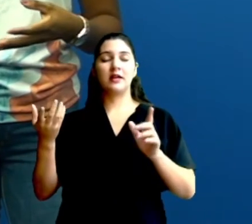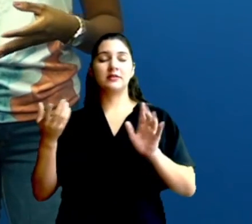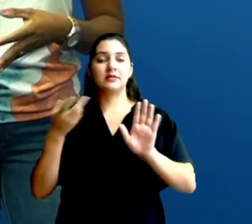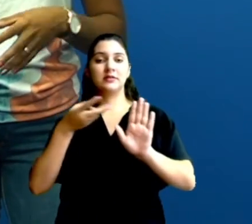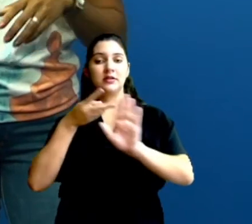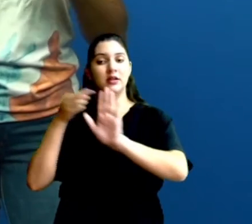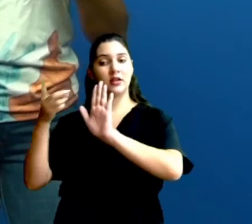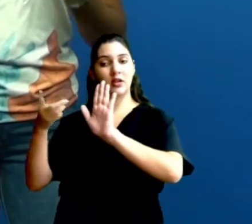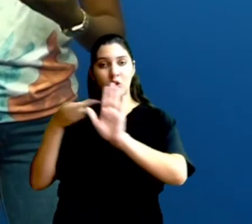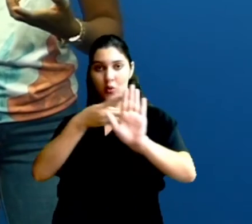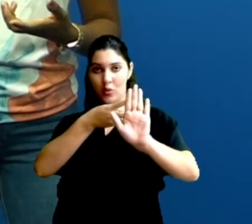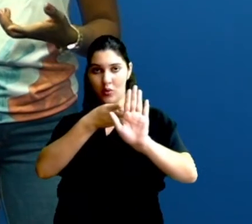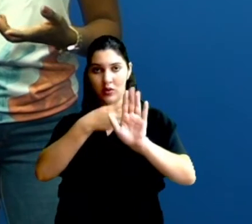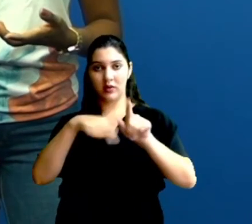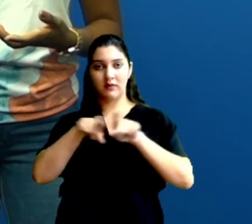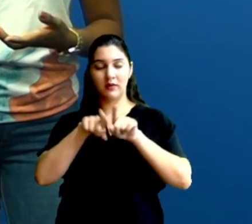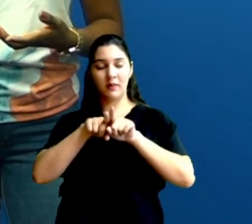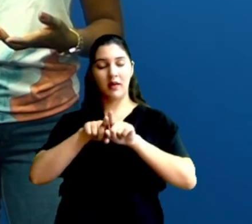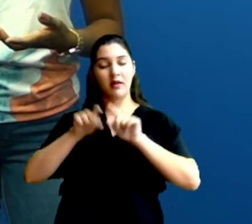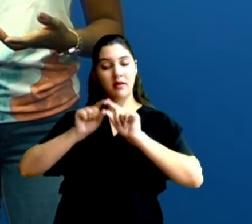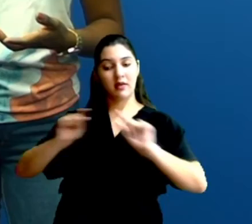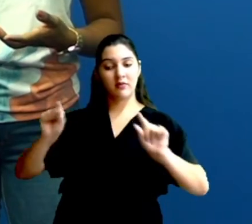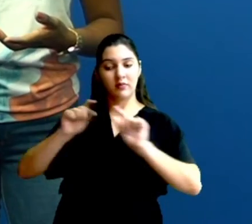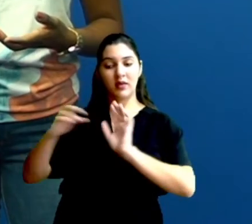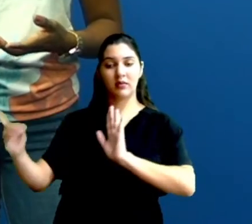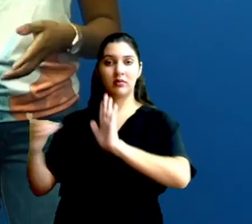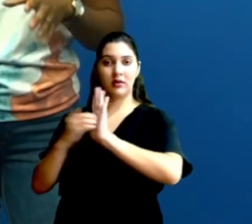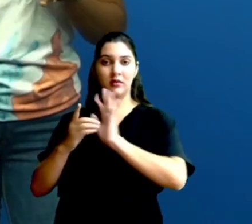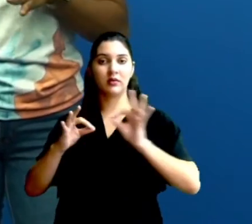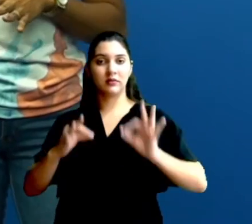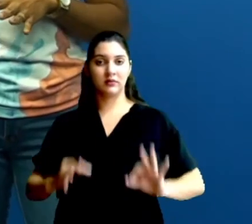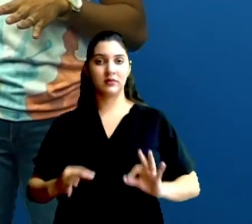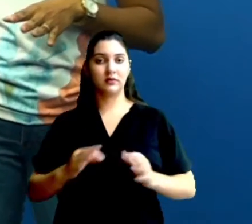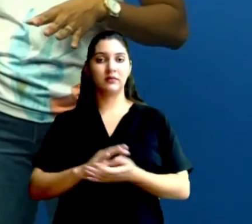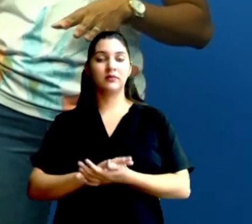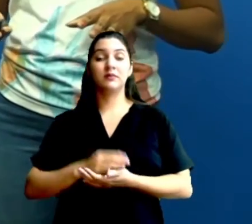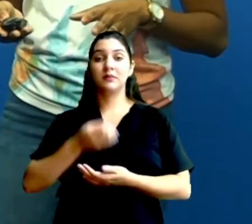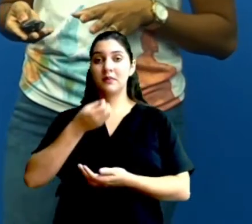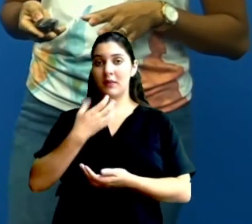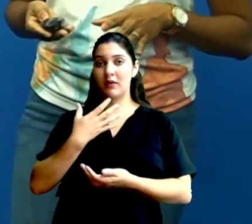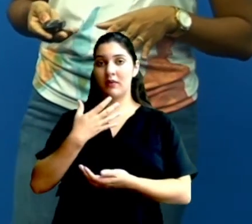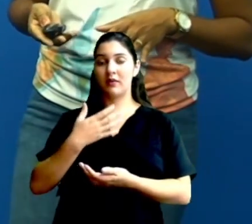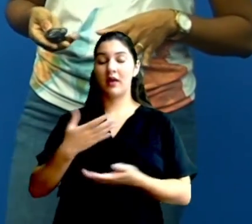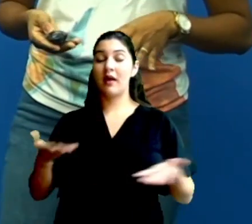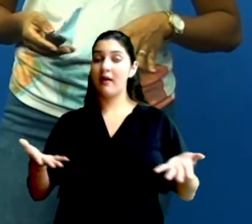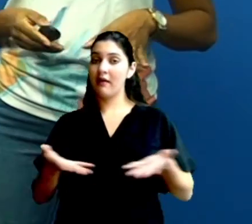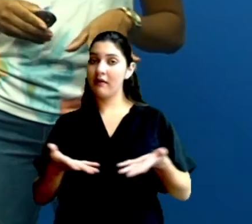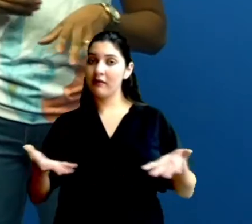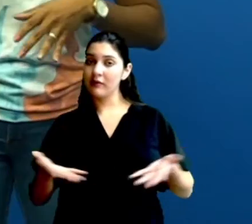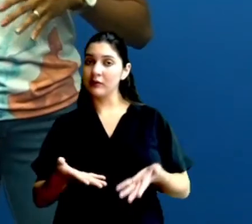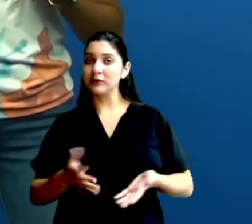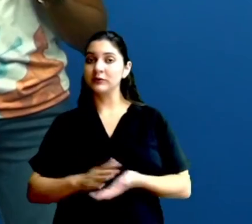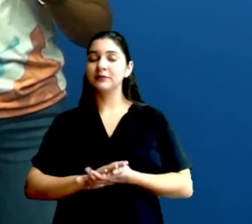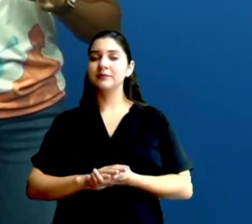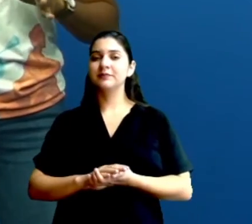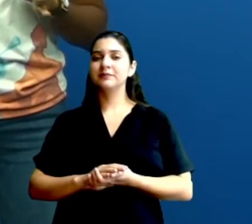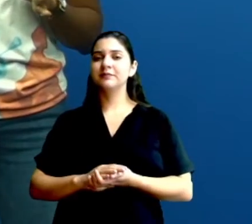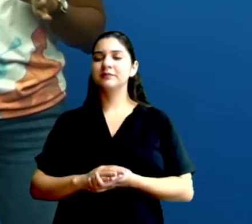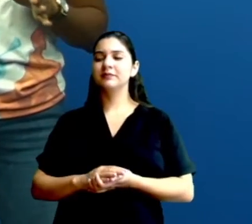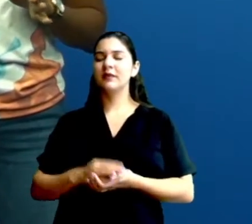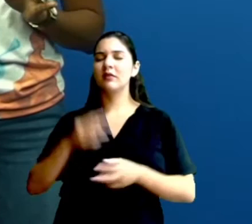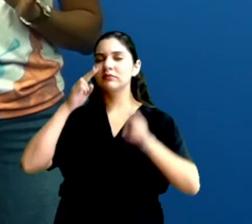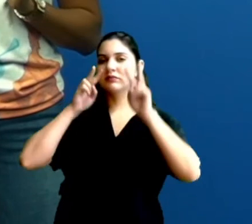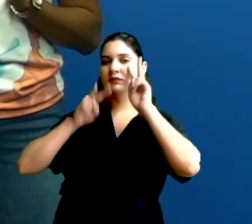expressão conotativa e a expressão denotativa, certo? Bom, mas agora vamos dar